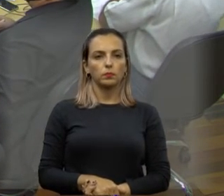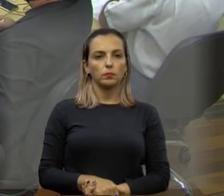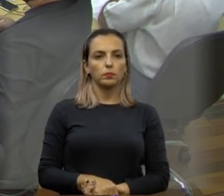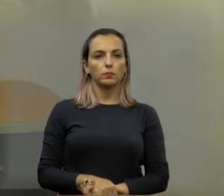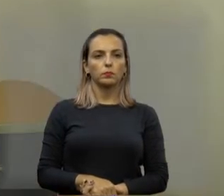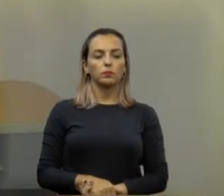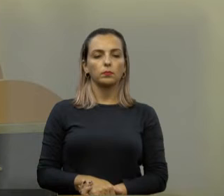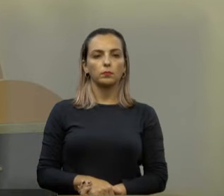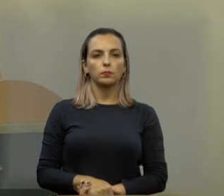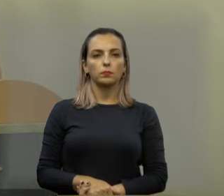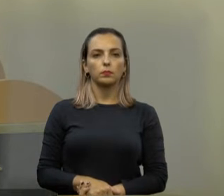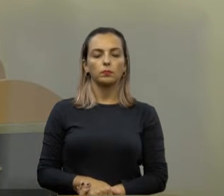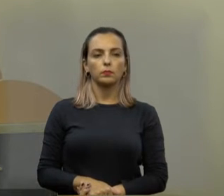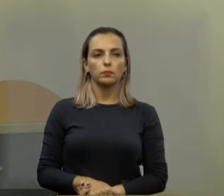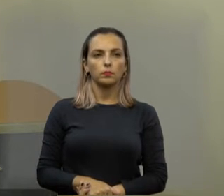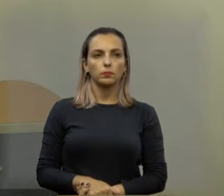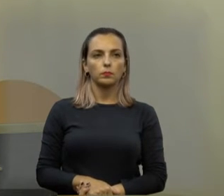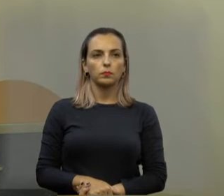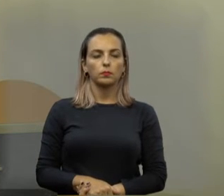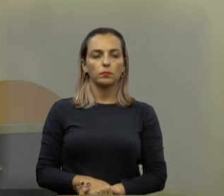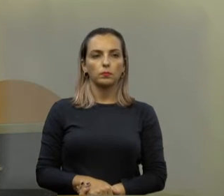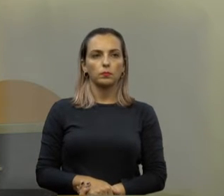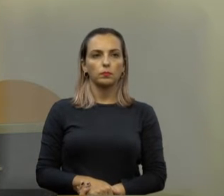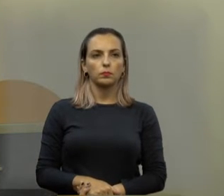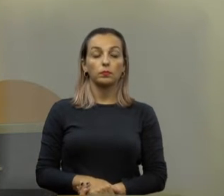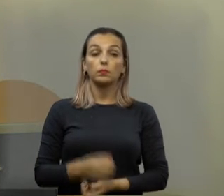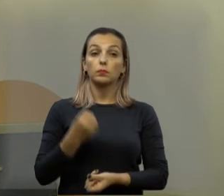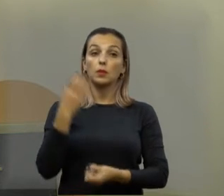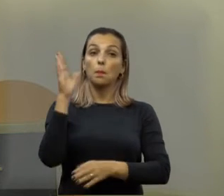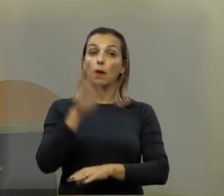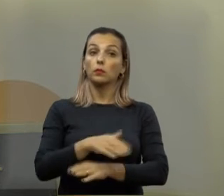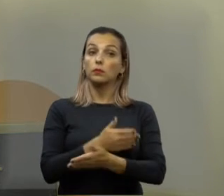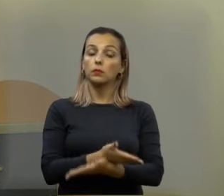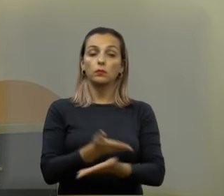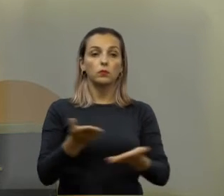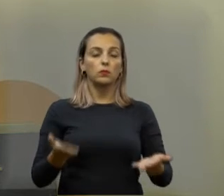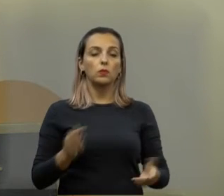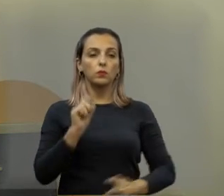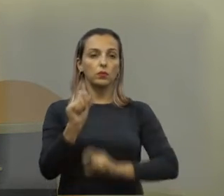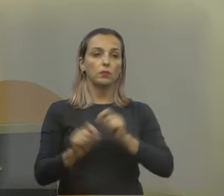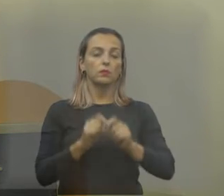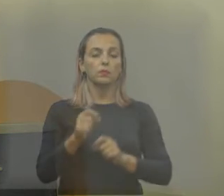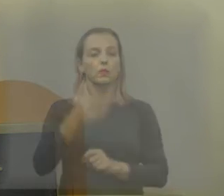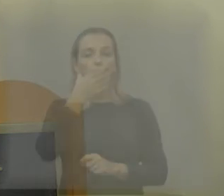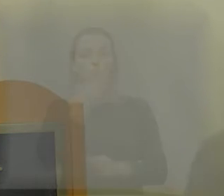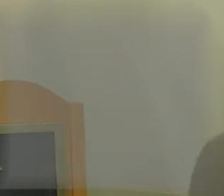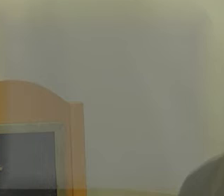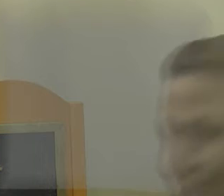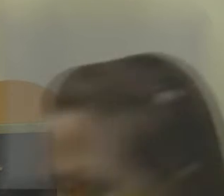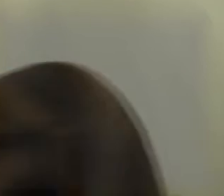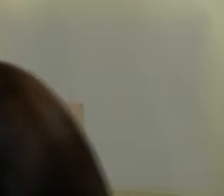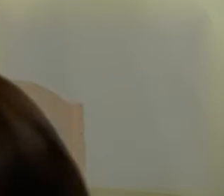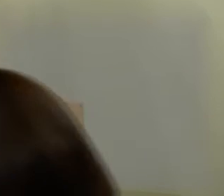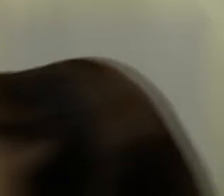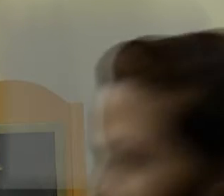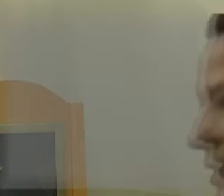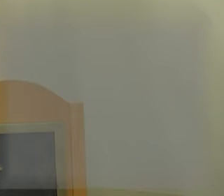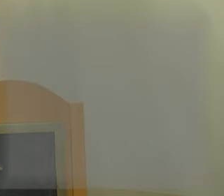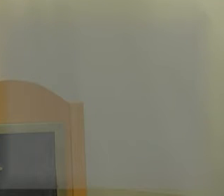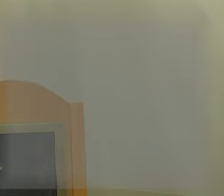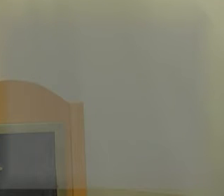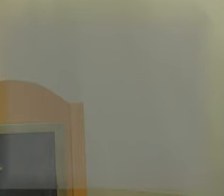G1 Oi boa tarde a todos a todos e a todos eu quero dizer